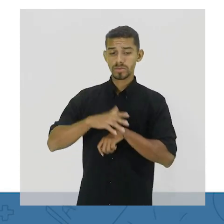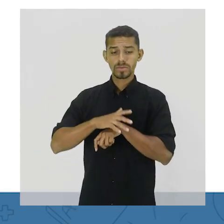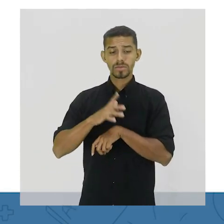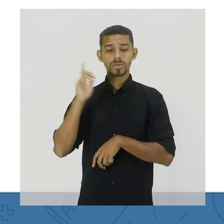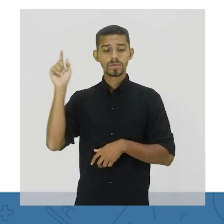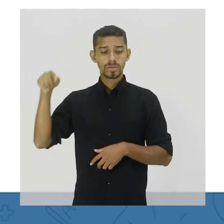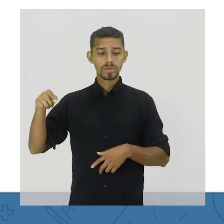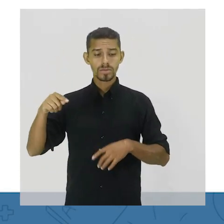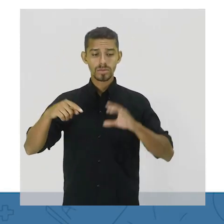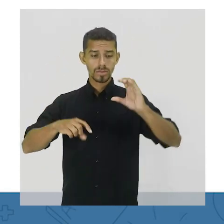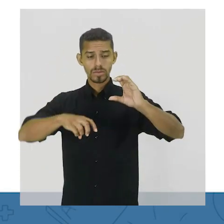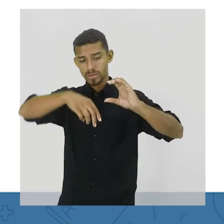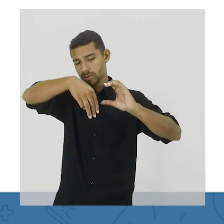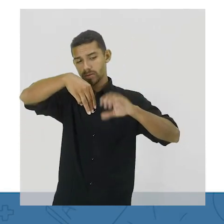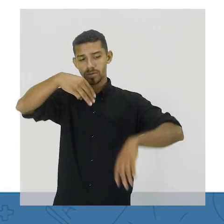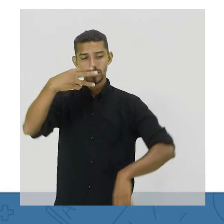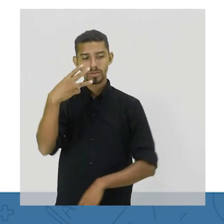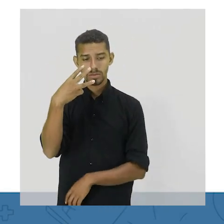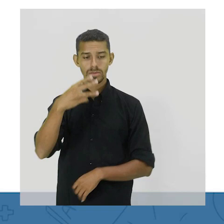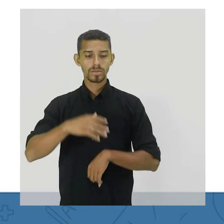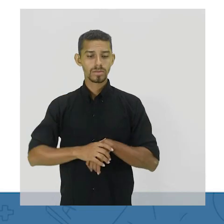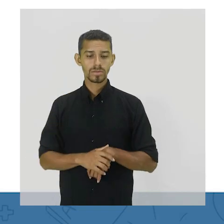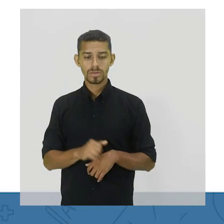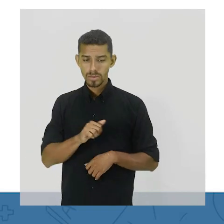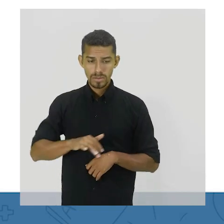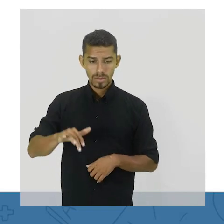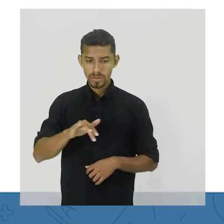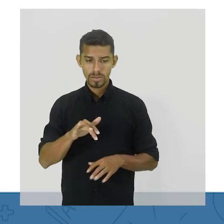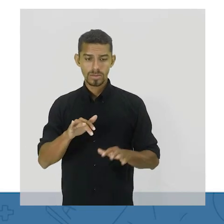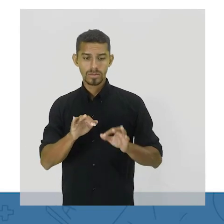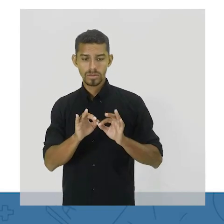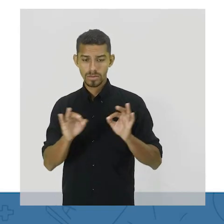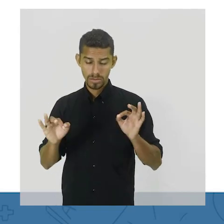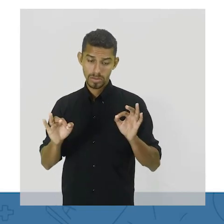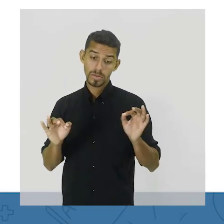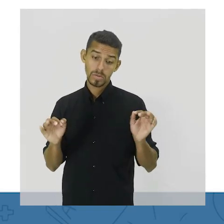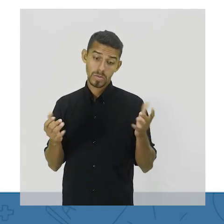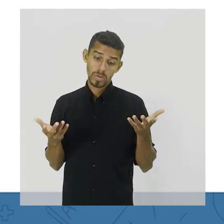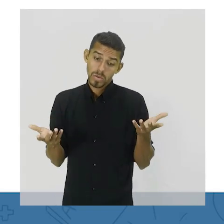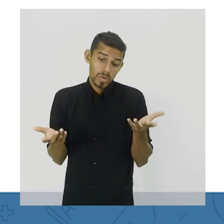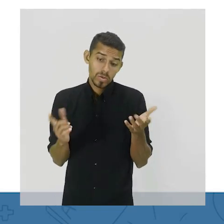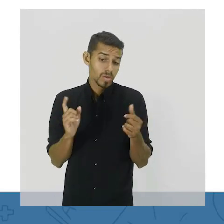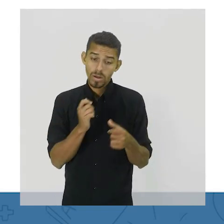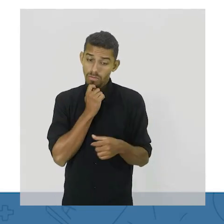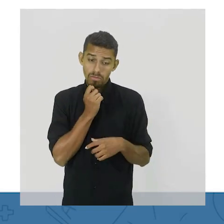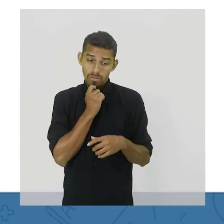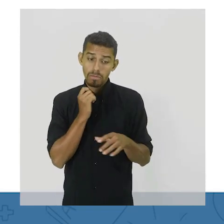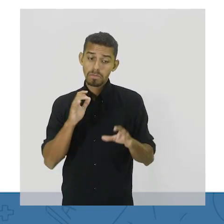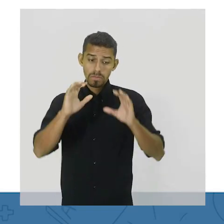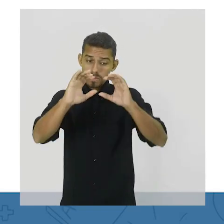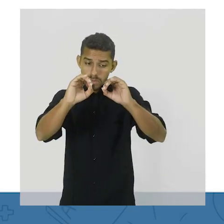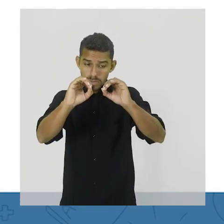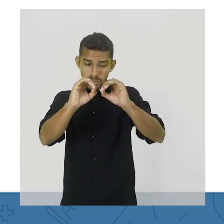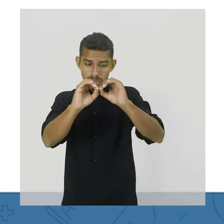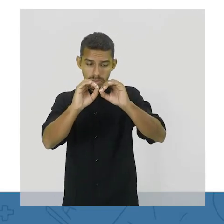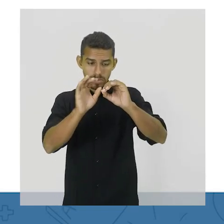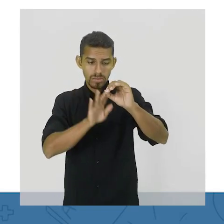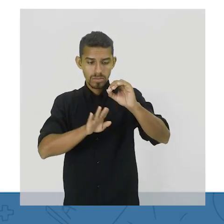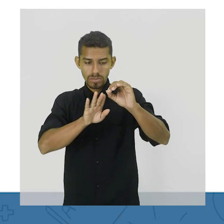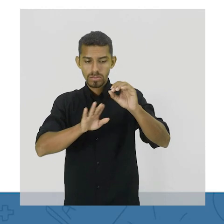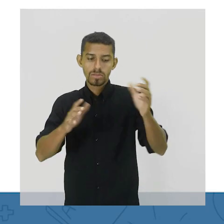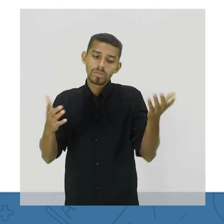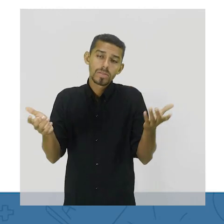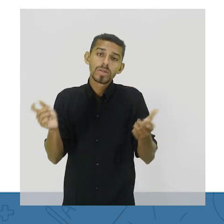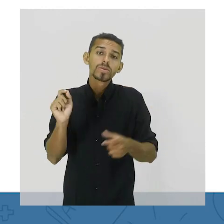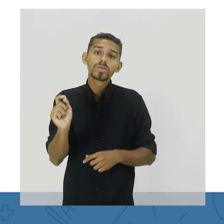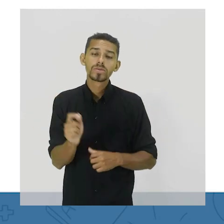do espaço vazio dentro da caixa, ou seja, o espaço não preenchido pelas bolas de basquete é.